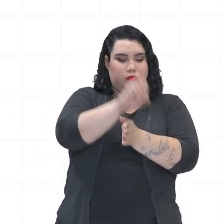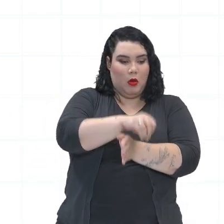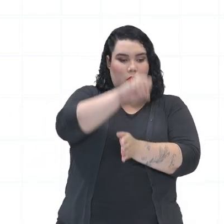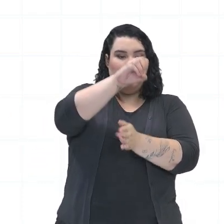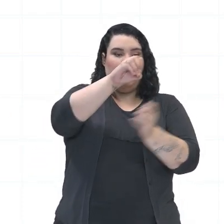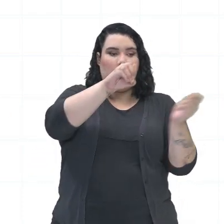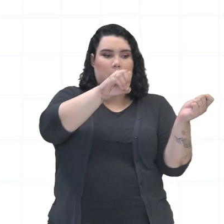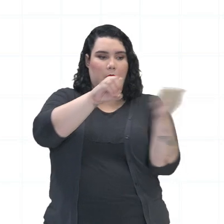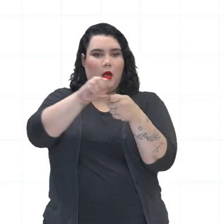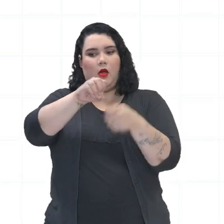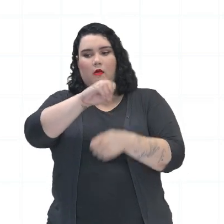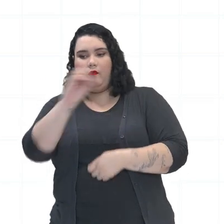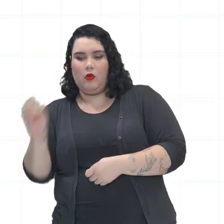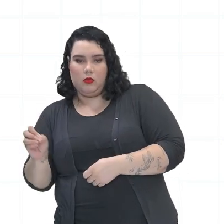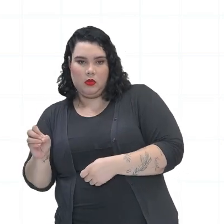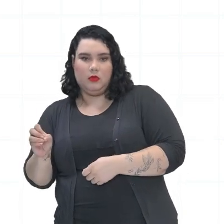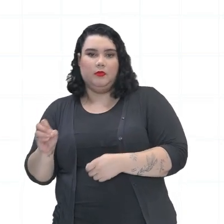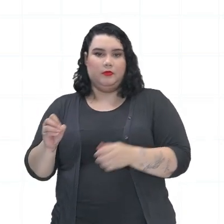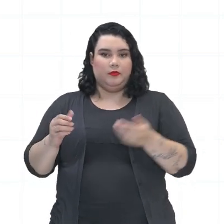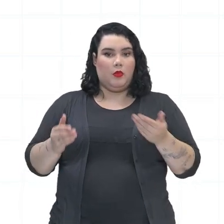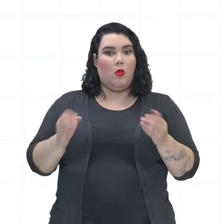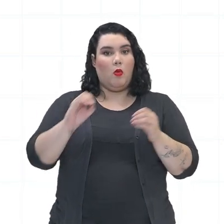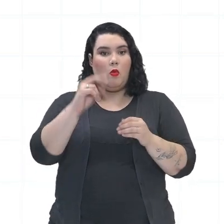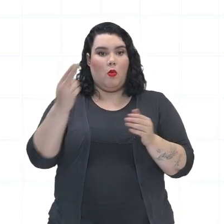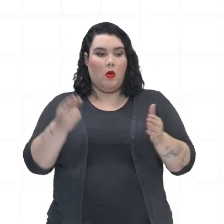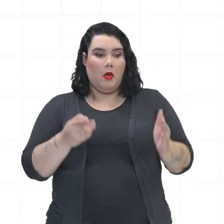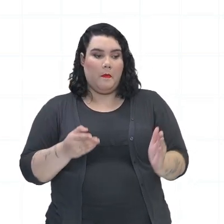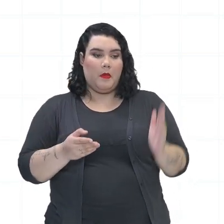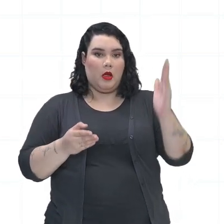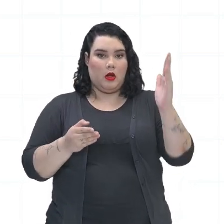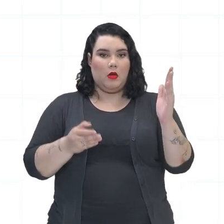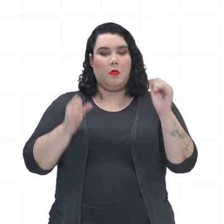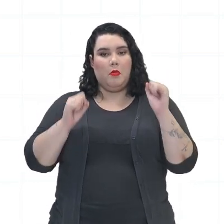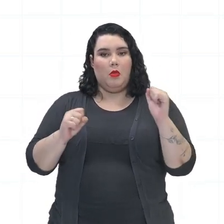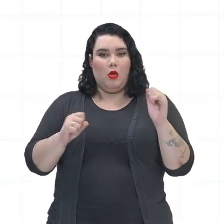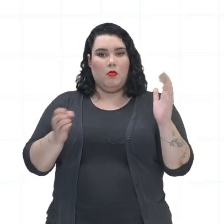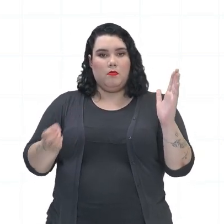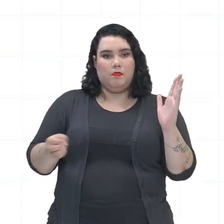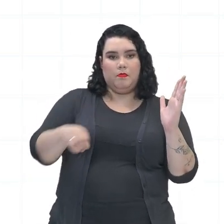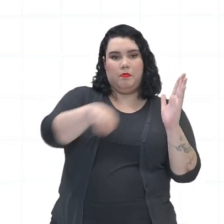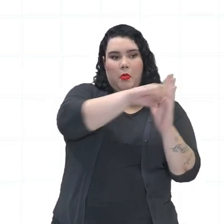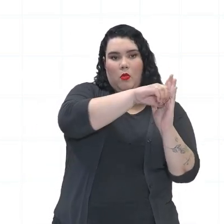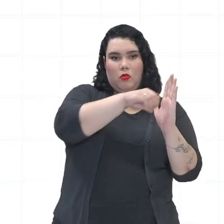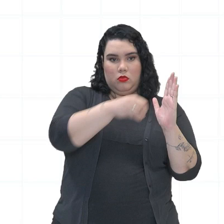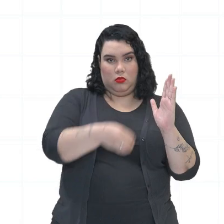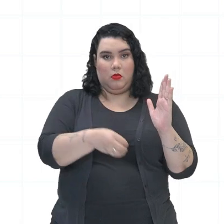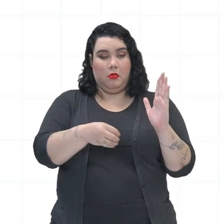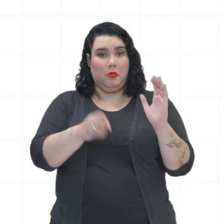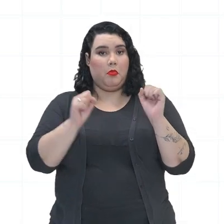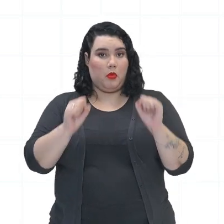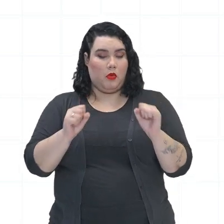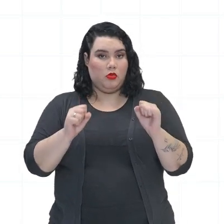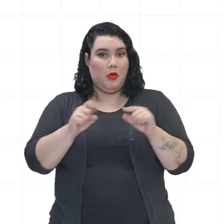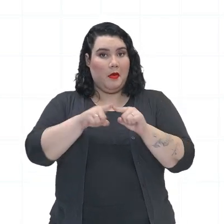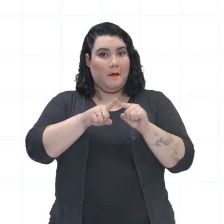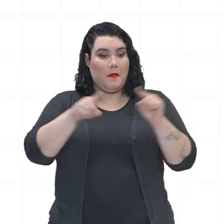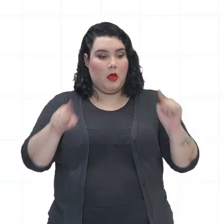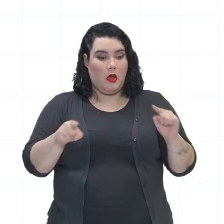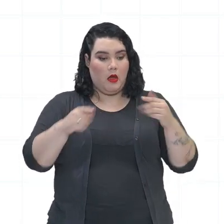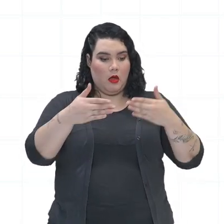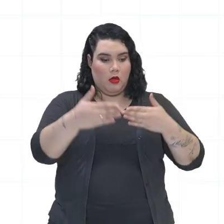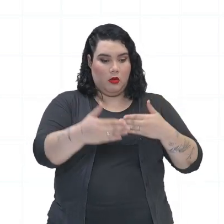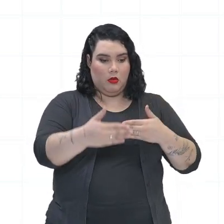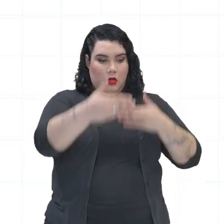pode jogar a bola contra uma parede em seu próprio lado da quadra, mas não contra as